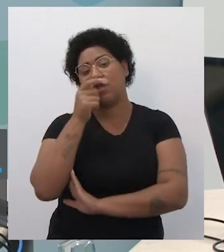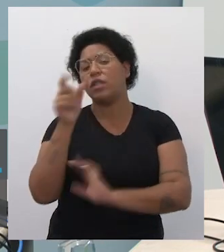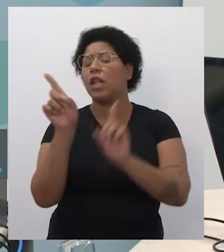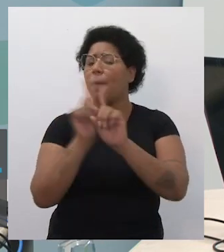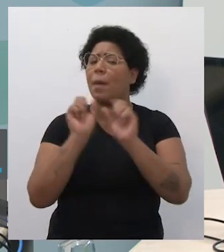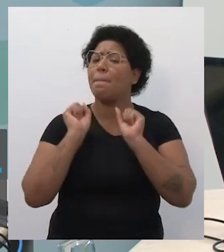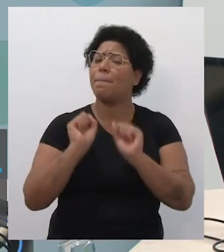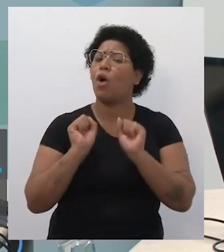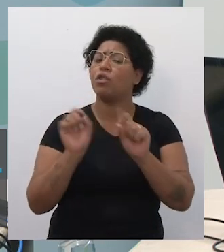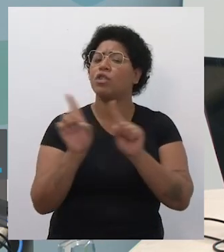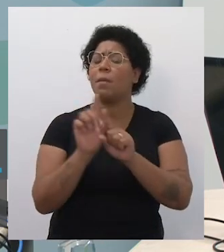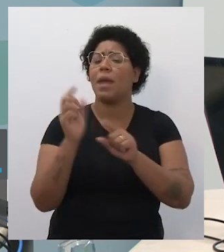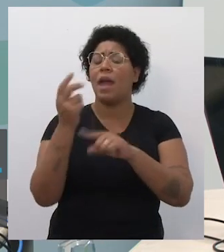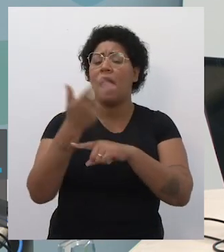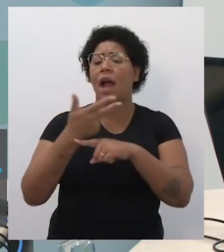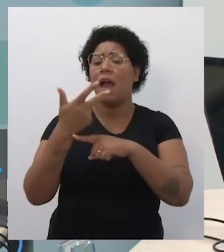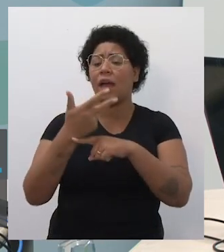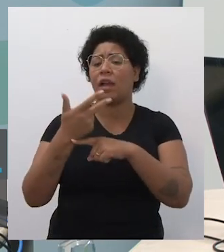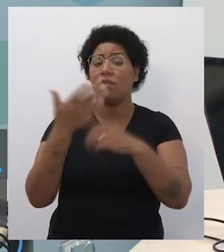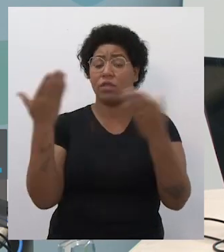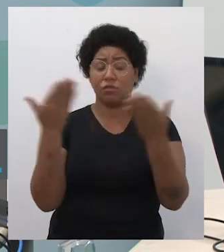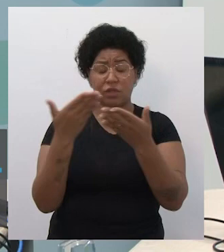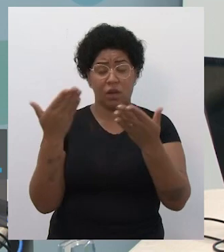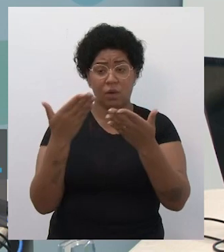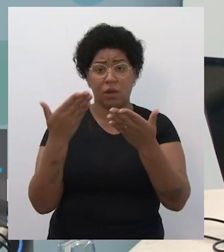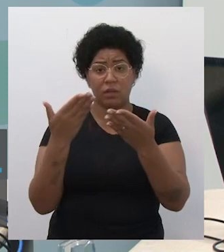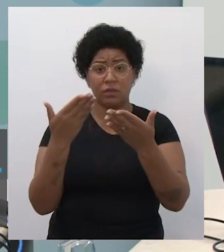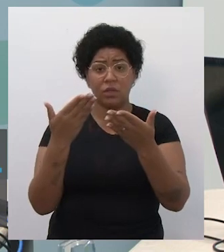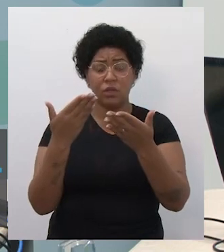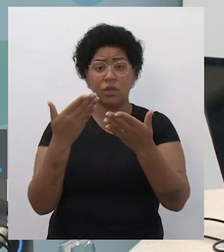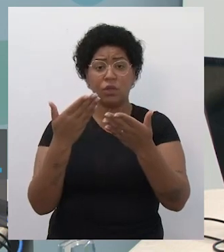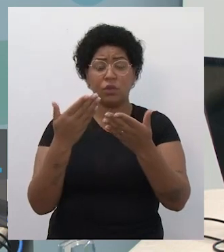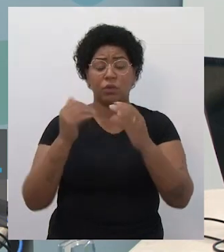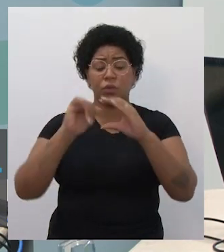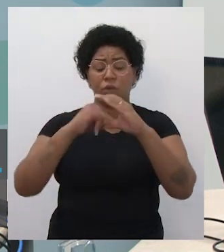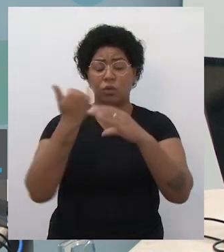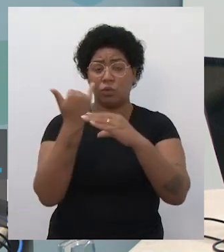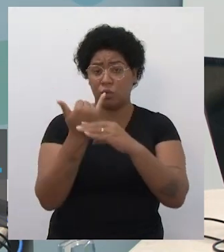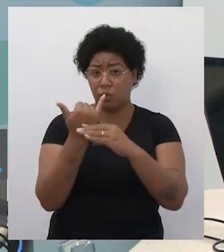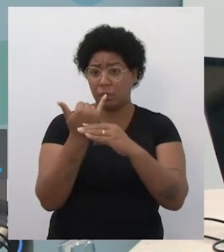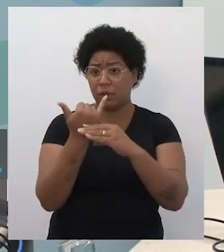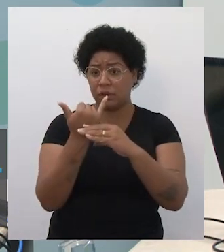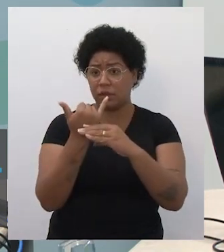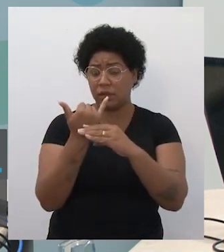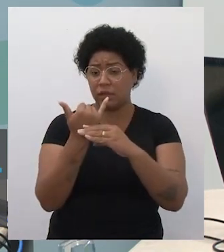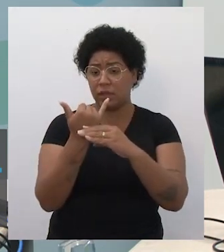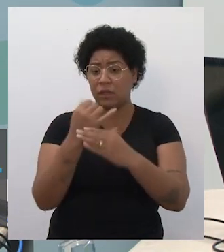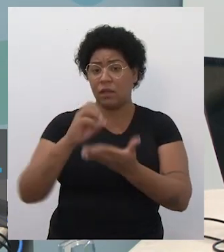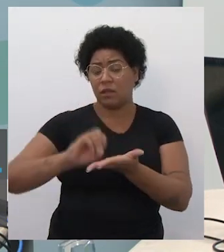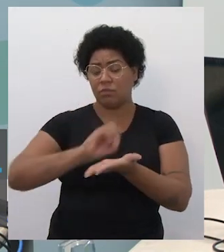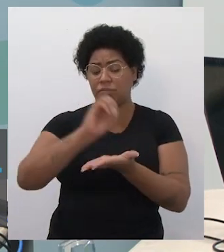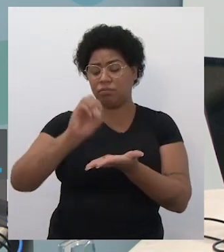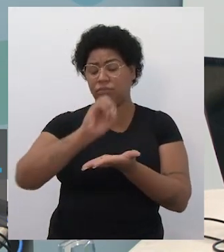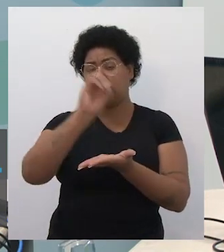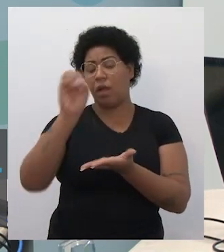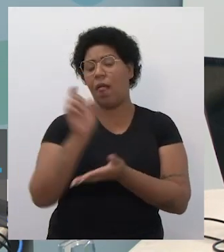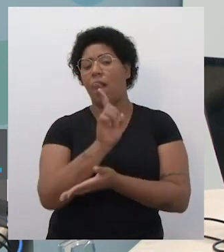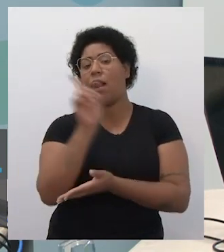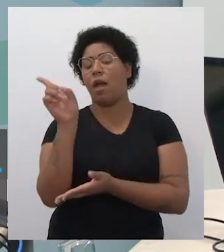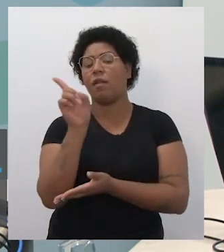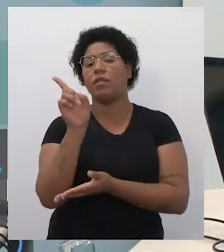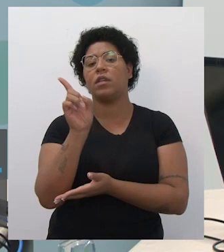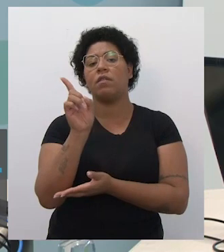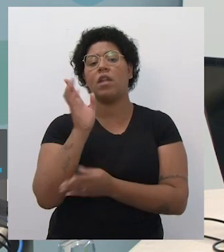acessar a gravação dessa formação no YouTube, tá? Canal Centro de Mídias. Lá você vai